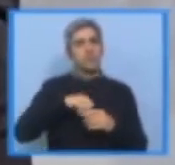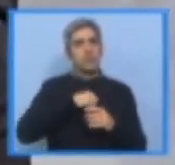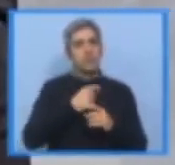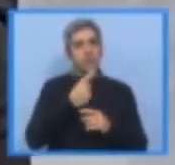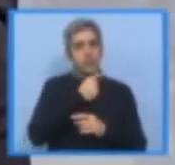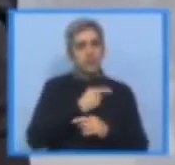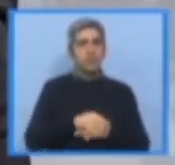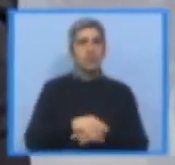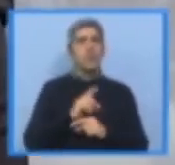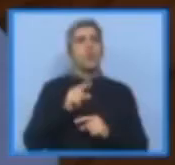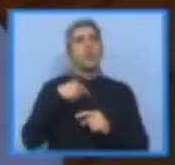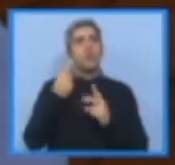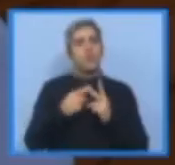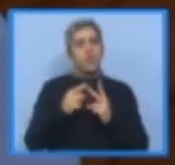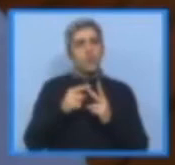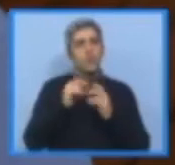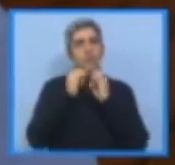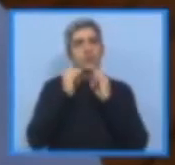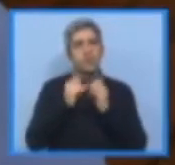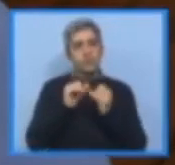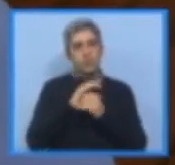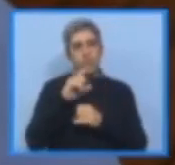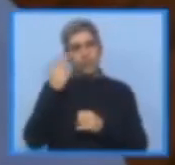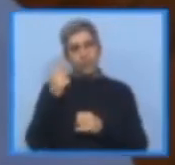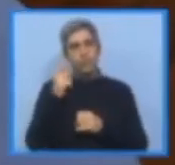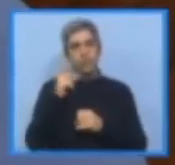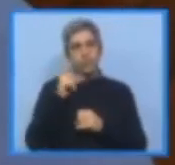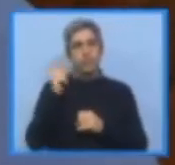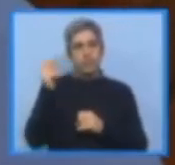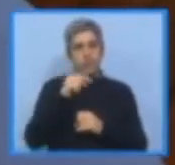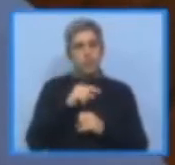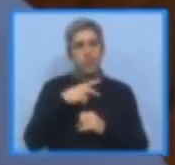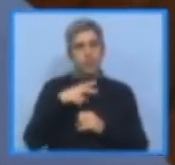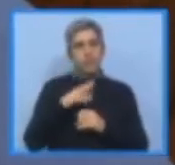podemos dizer assim, outro jornalista internacional que faz a cobertura dos